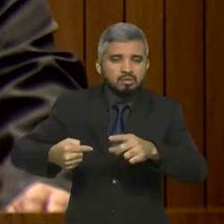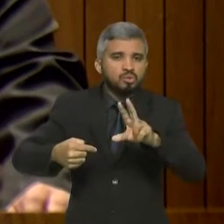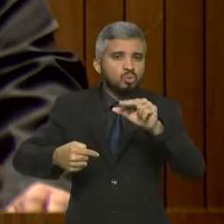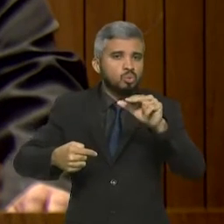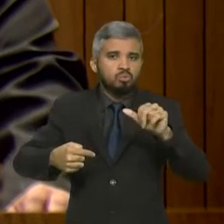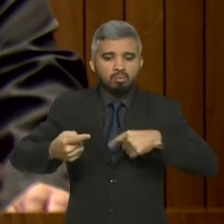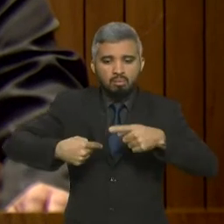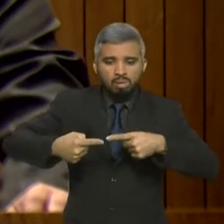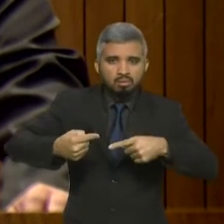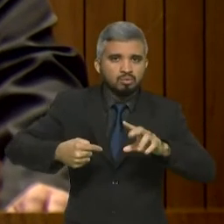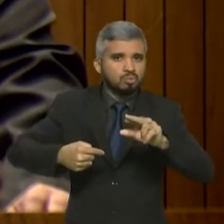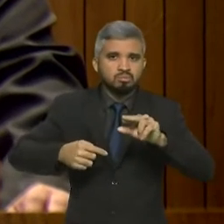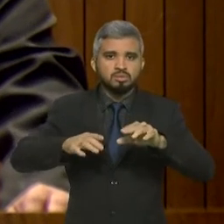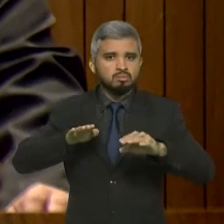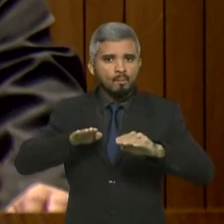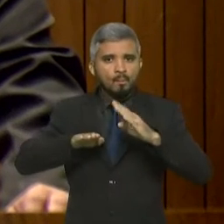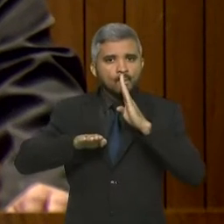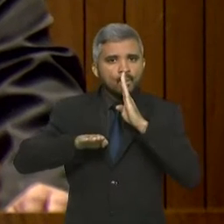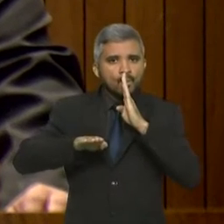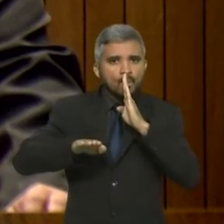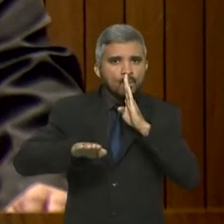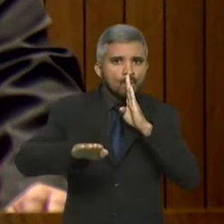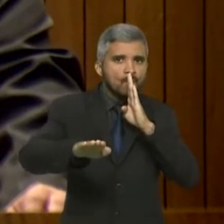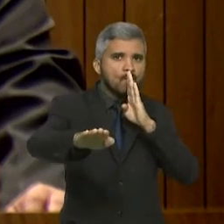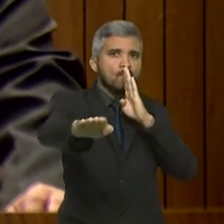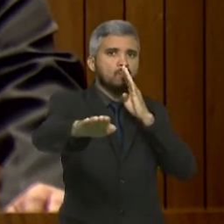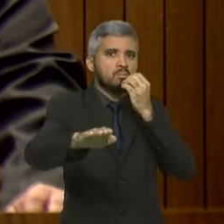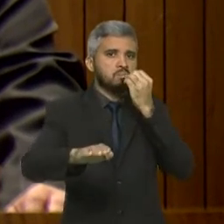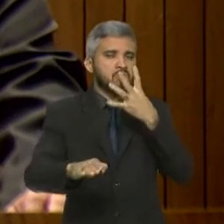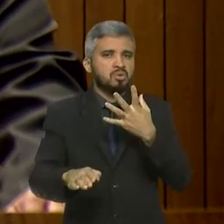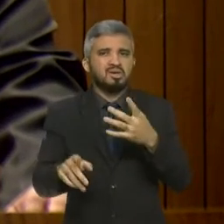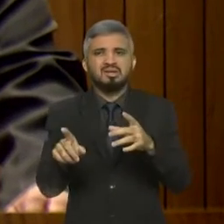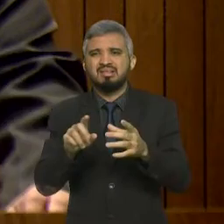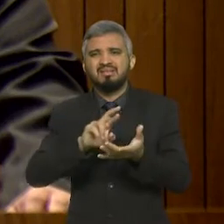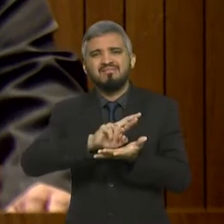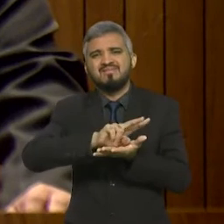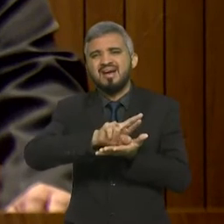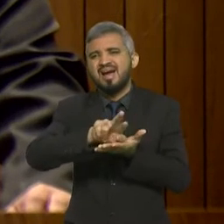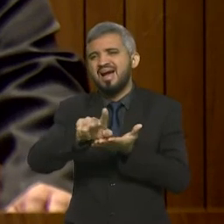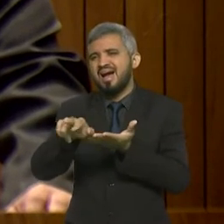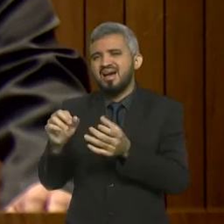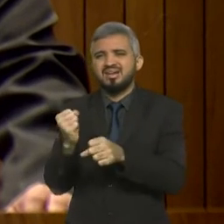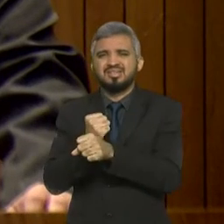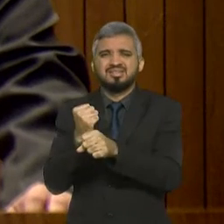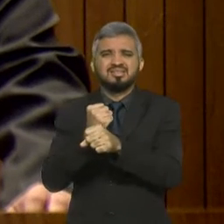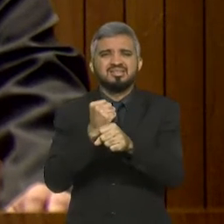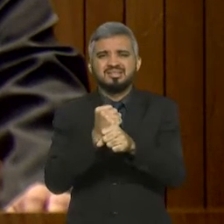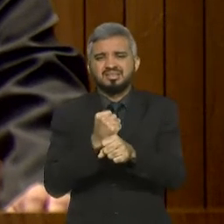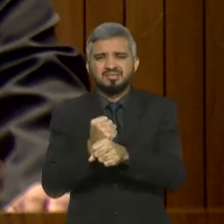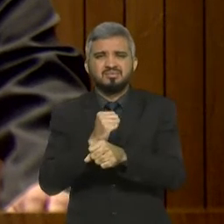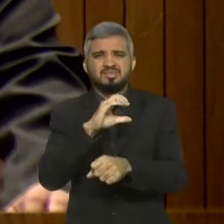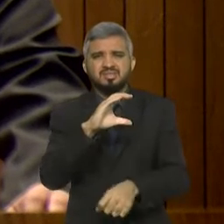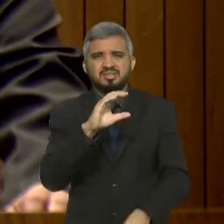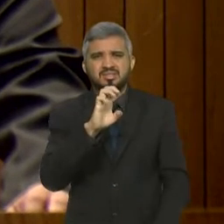sem falar de outras obras, o Centecma, que